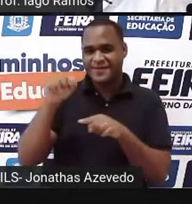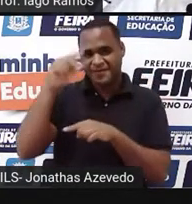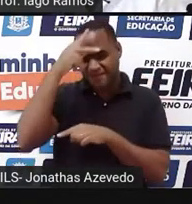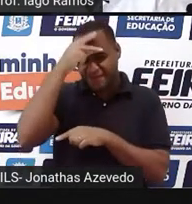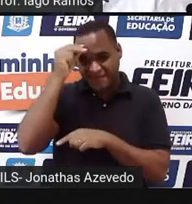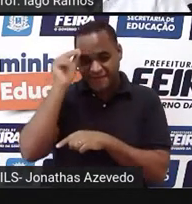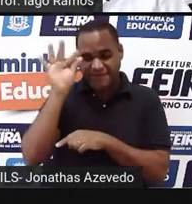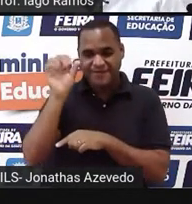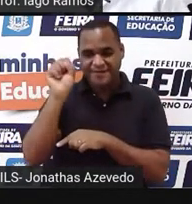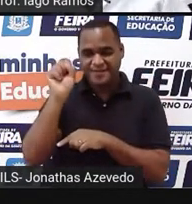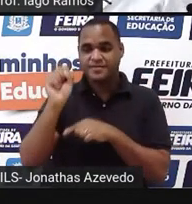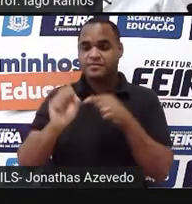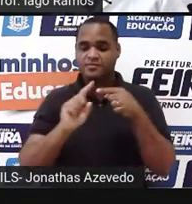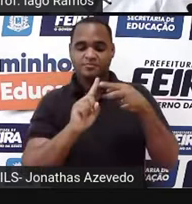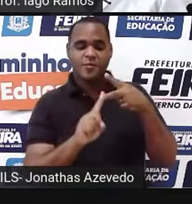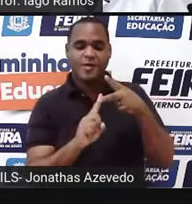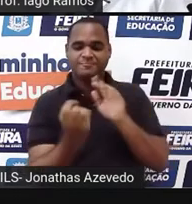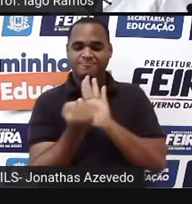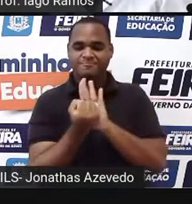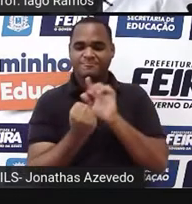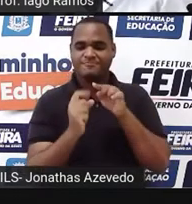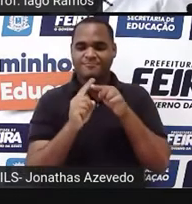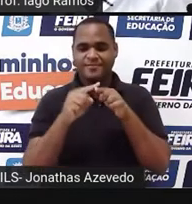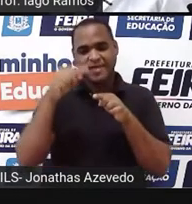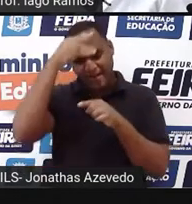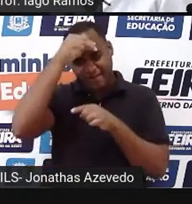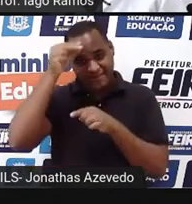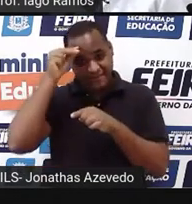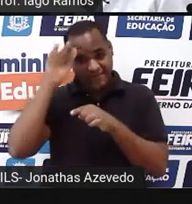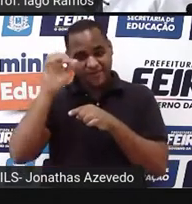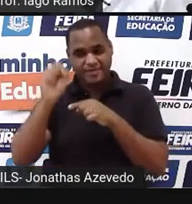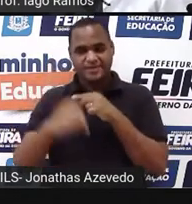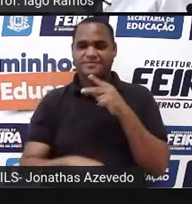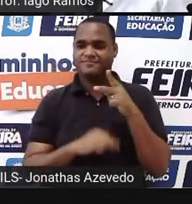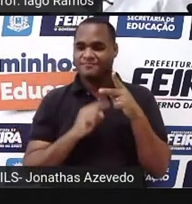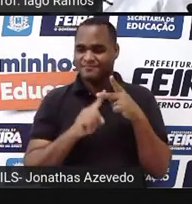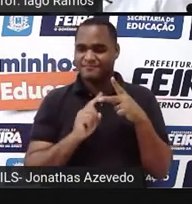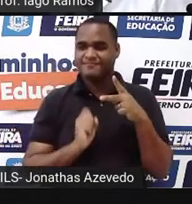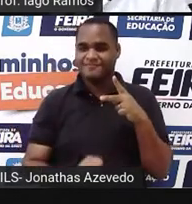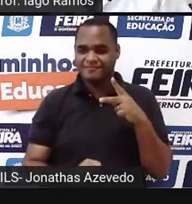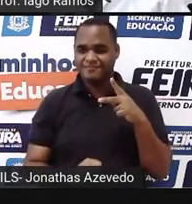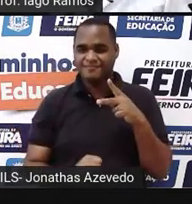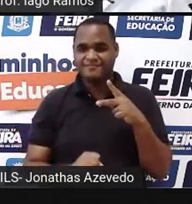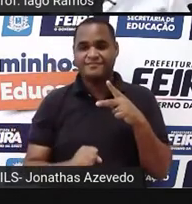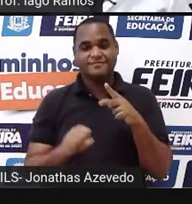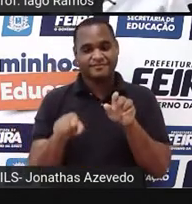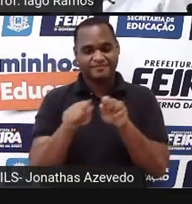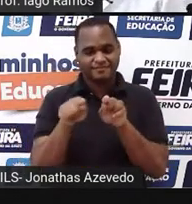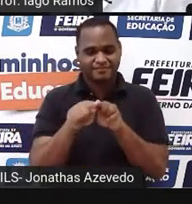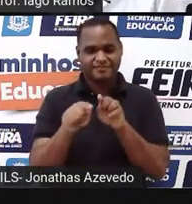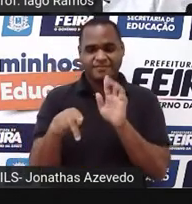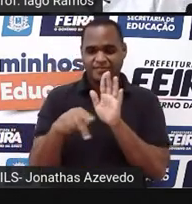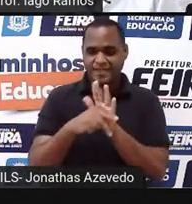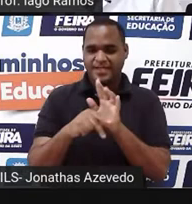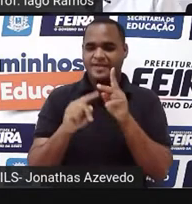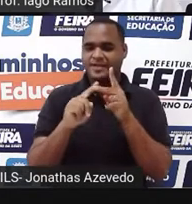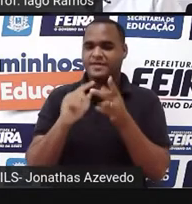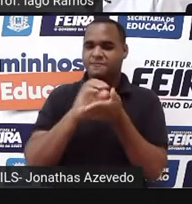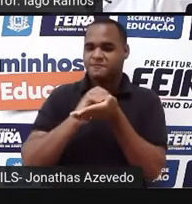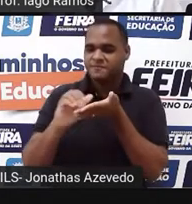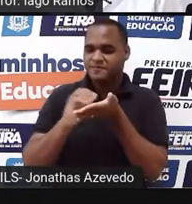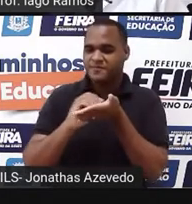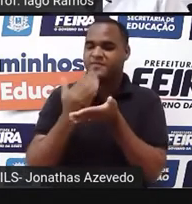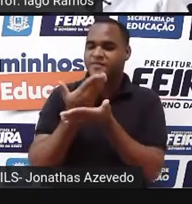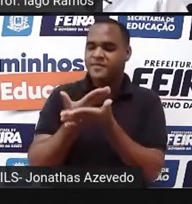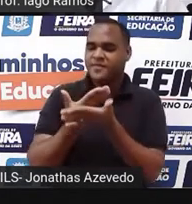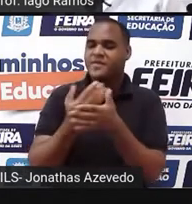de Santana, que tem as logomarcas da Prefeitura Municipal de Feira de Santana e da própria Secretaria de Educação